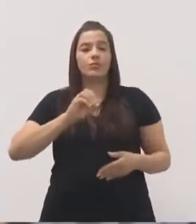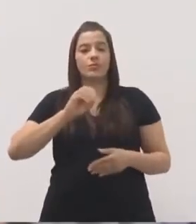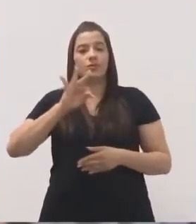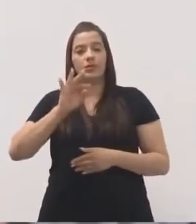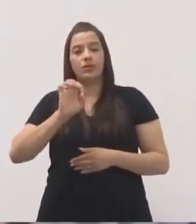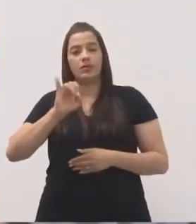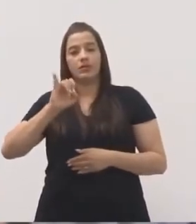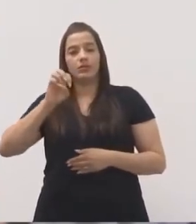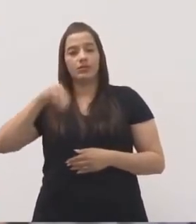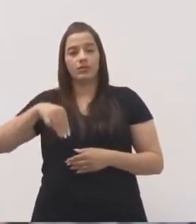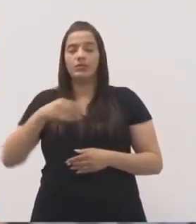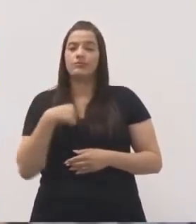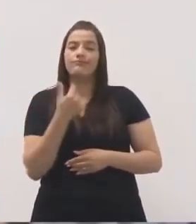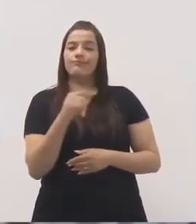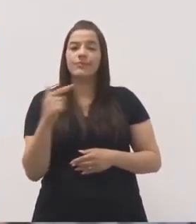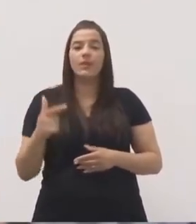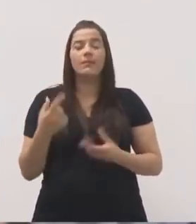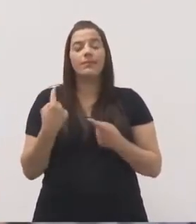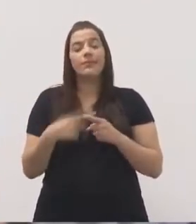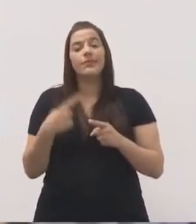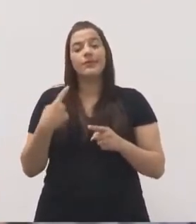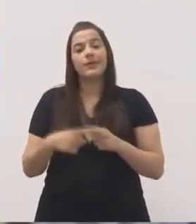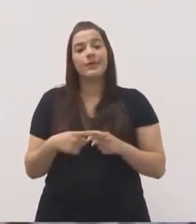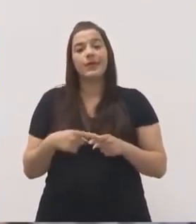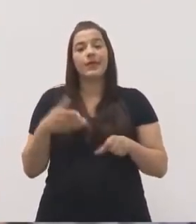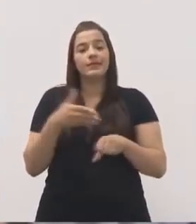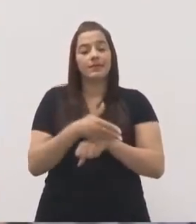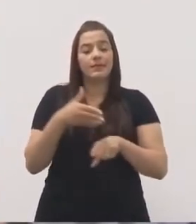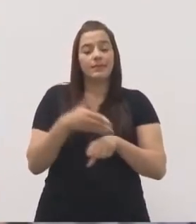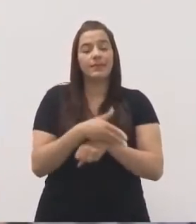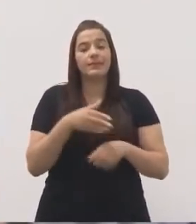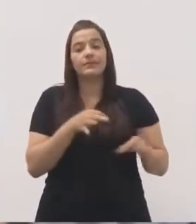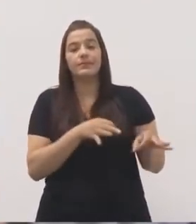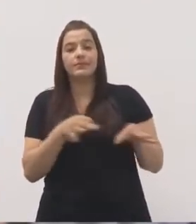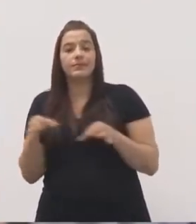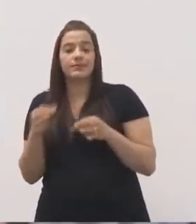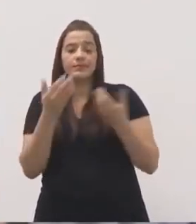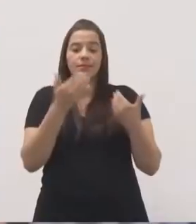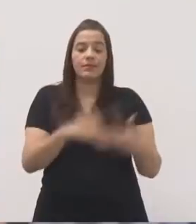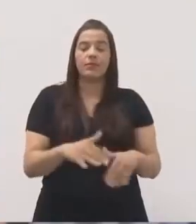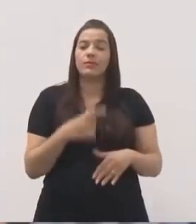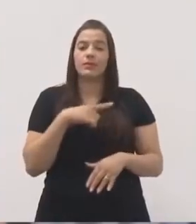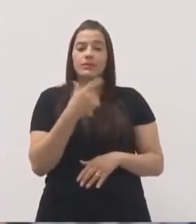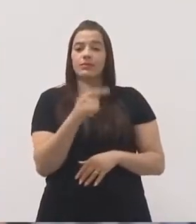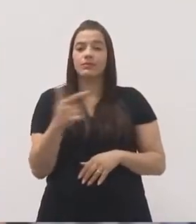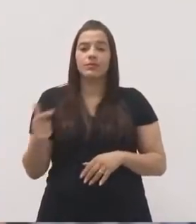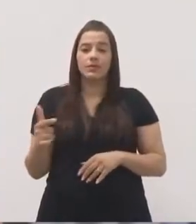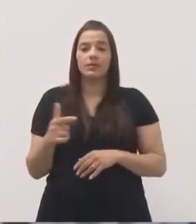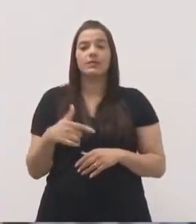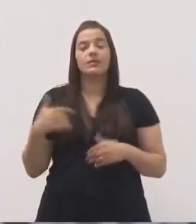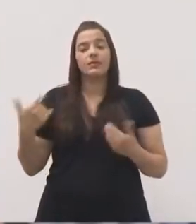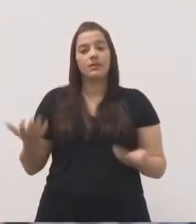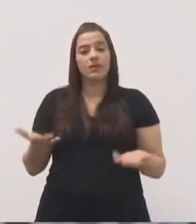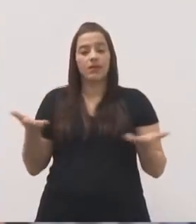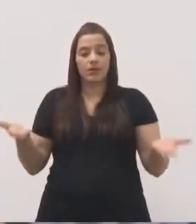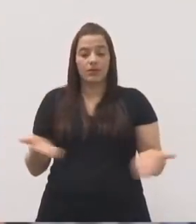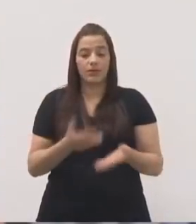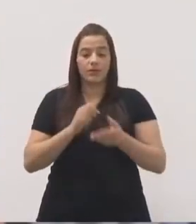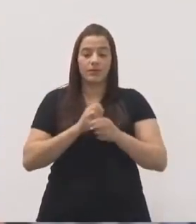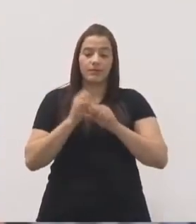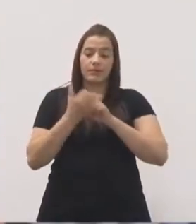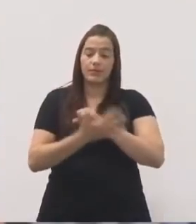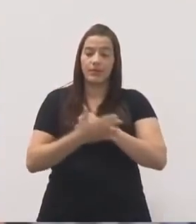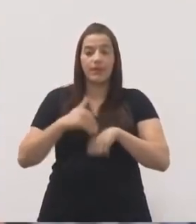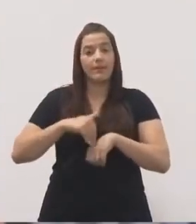atingir essa quantidade de participantes na prova. E num contexto pandêmico é muito